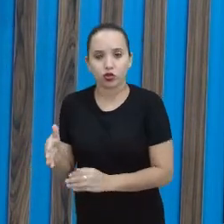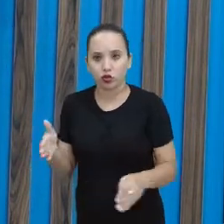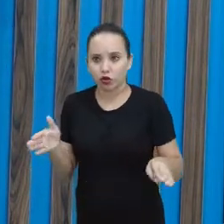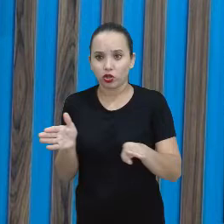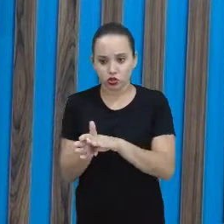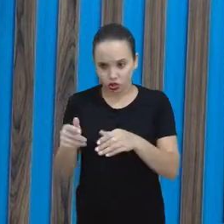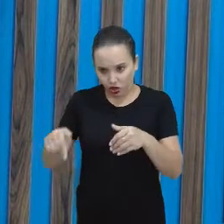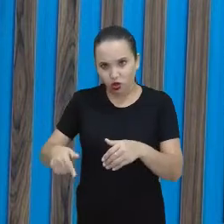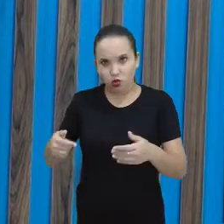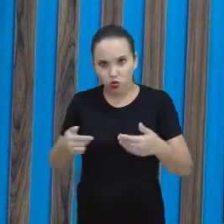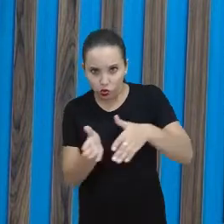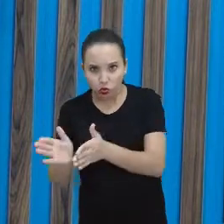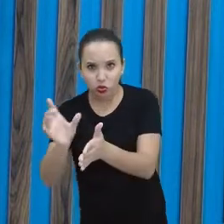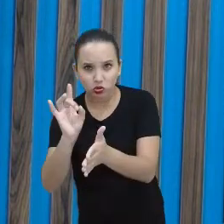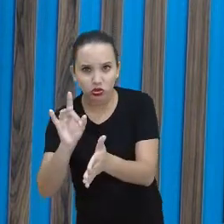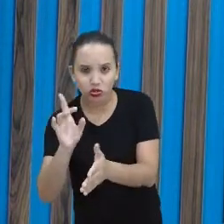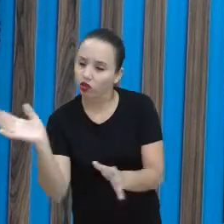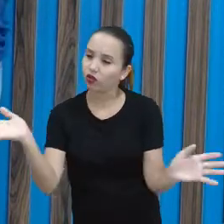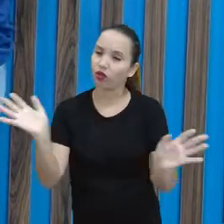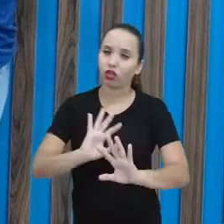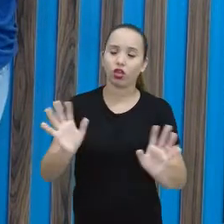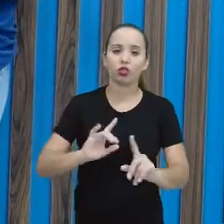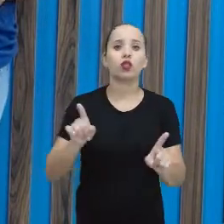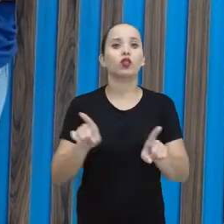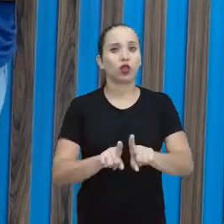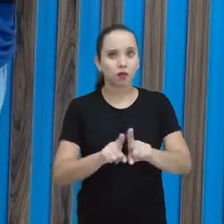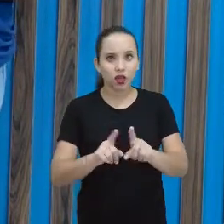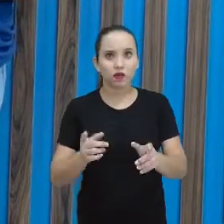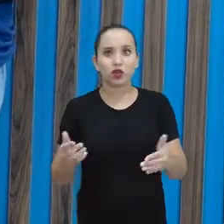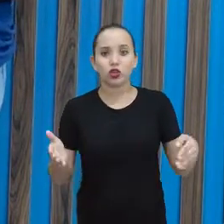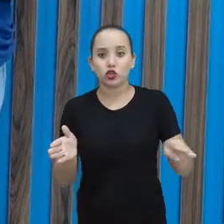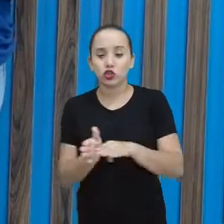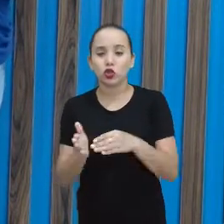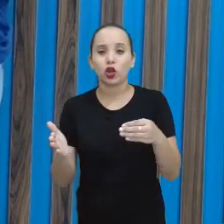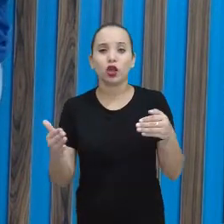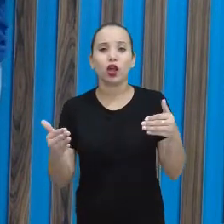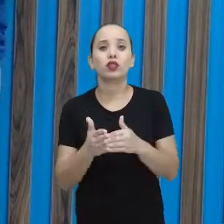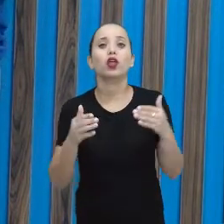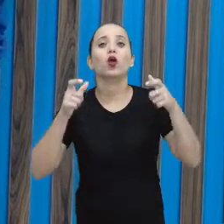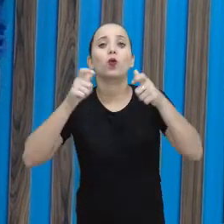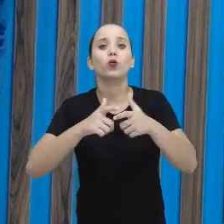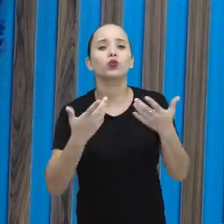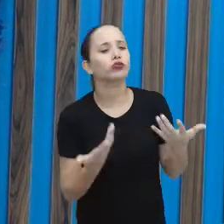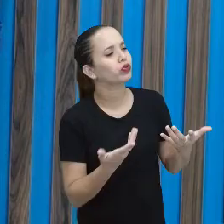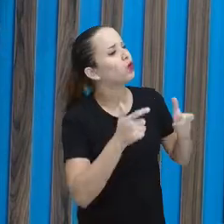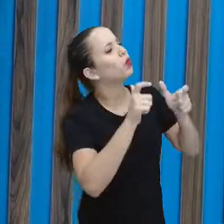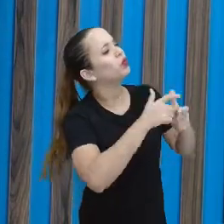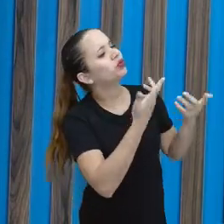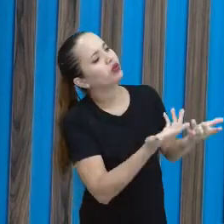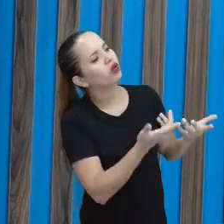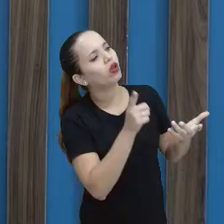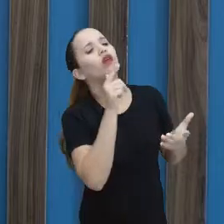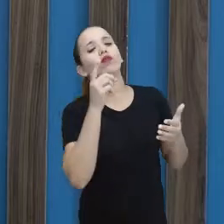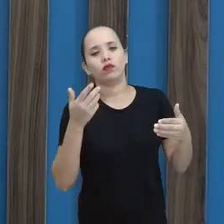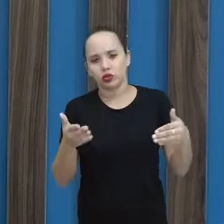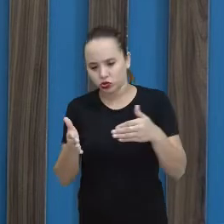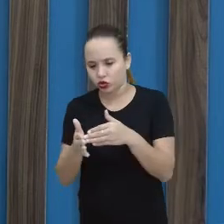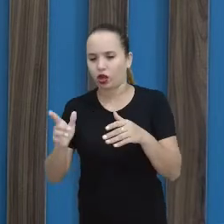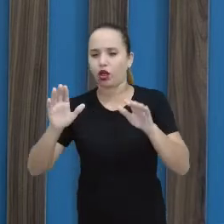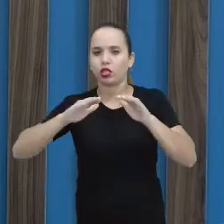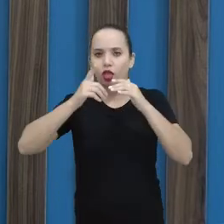rios? Não. Eles vão seguindo o curso. O rio vai desaguar aonde, professora Cláudia? Onde é que o rio deságua? No mar, né?